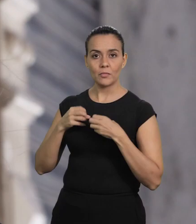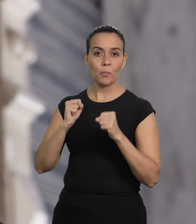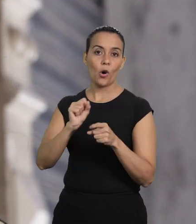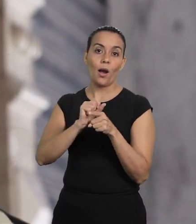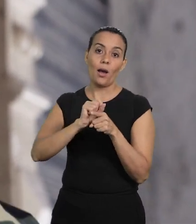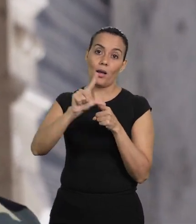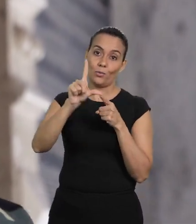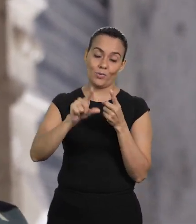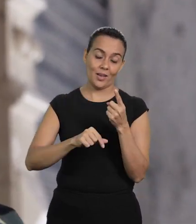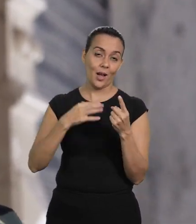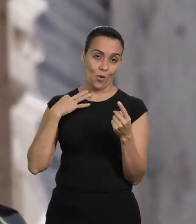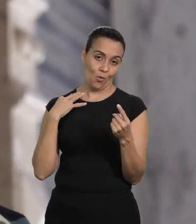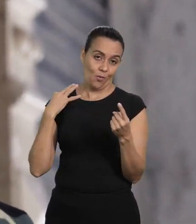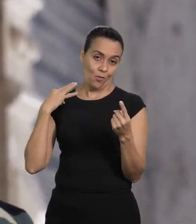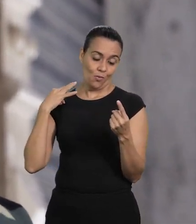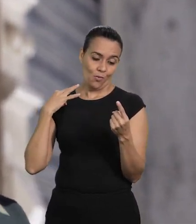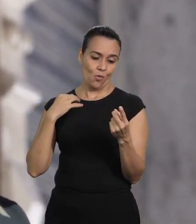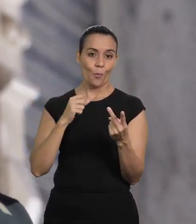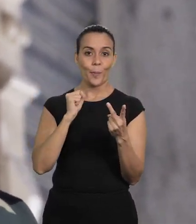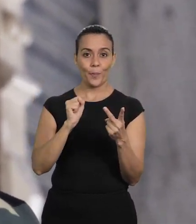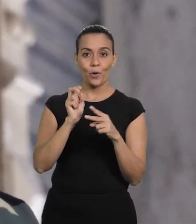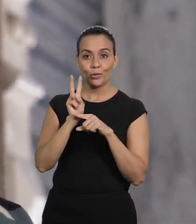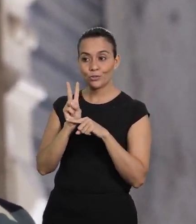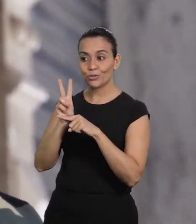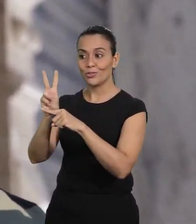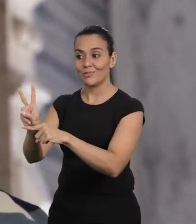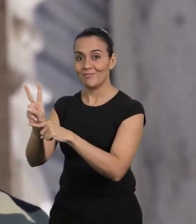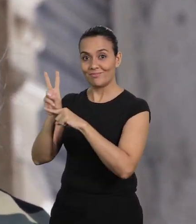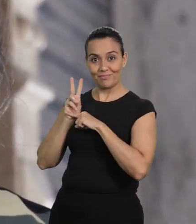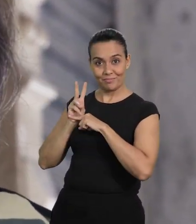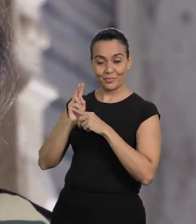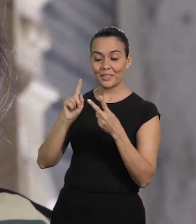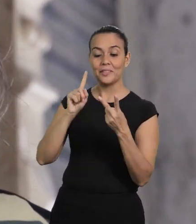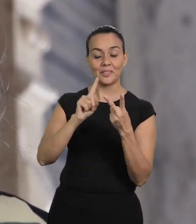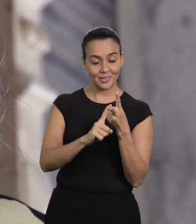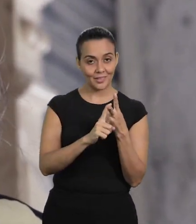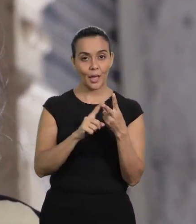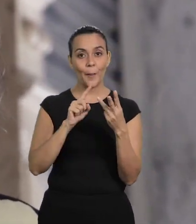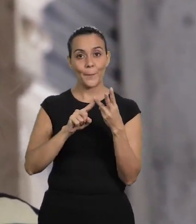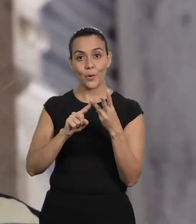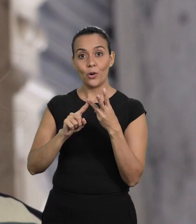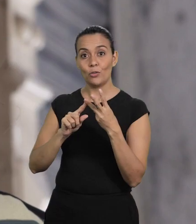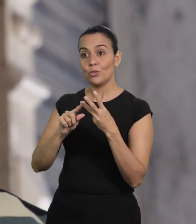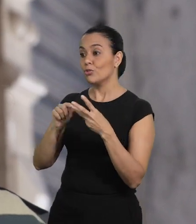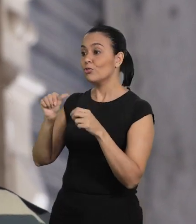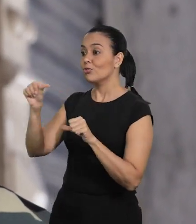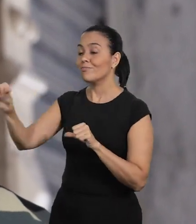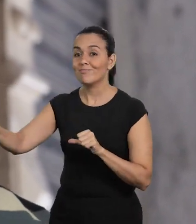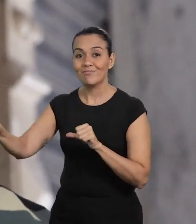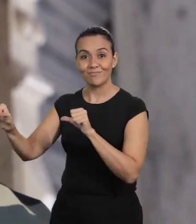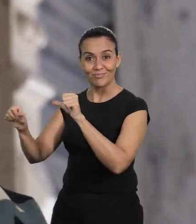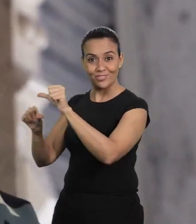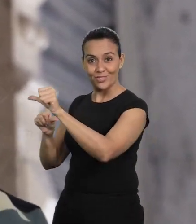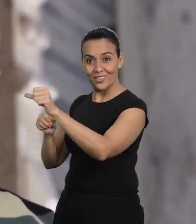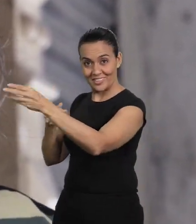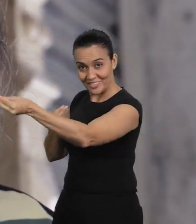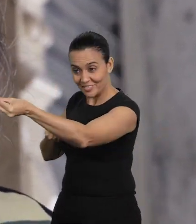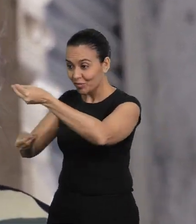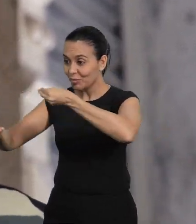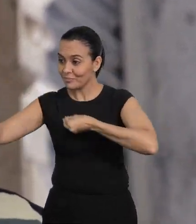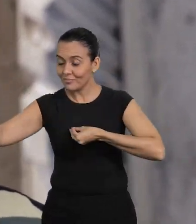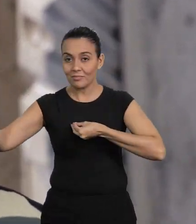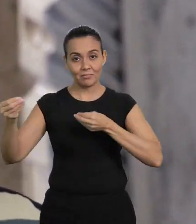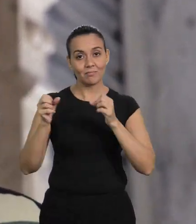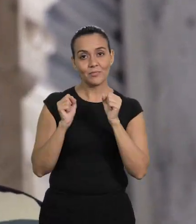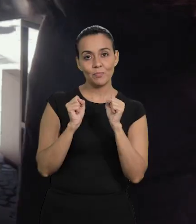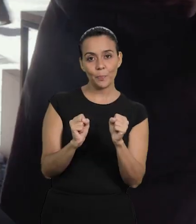pode consumir emprestando, você pode consumir trocando, né? Então, são outras formas de valor que